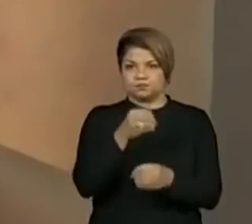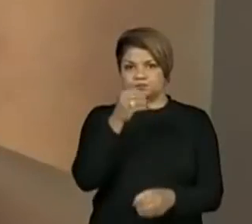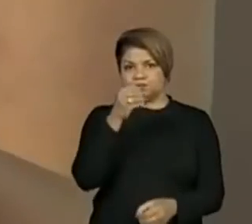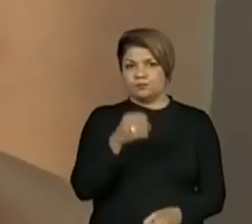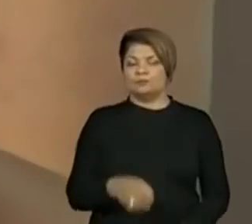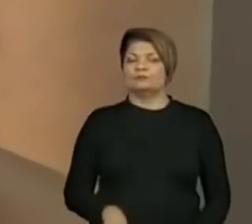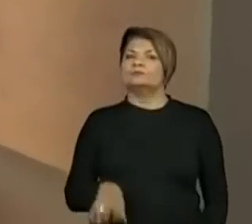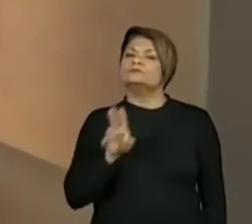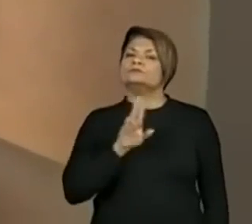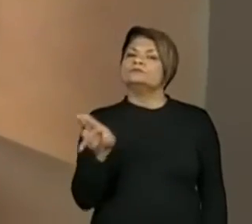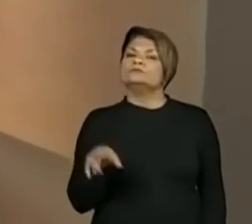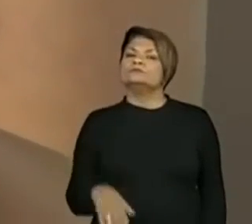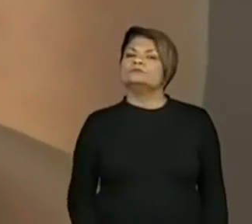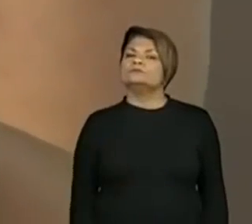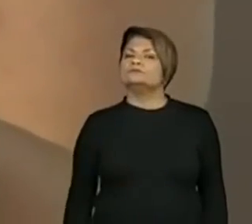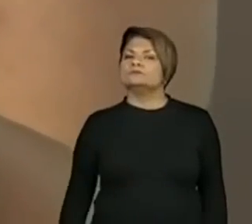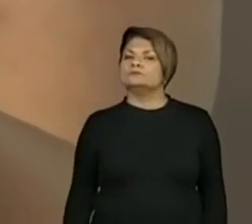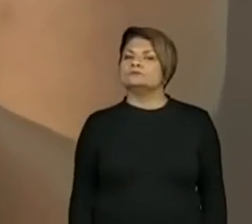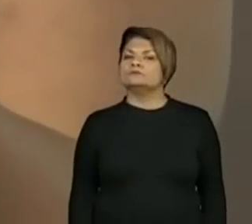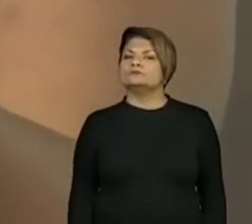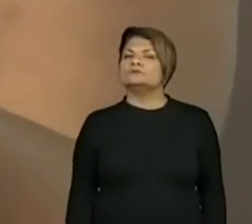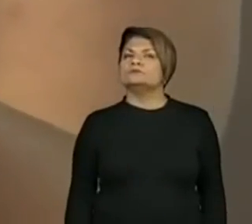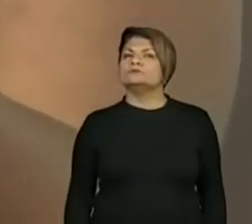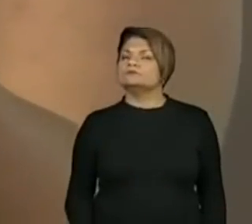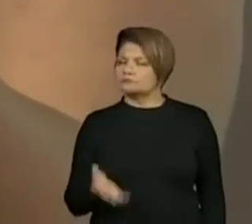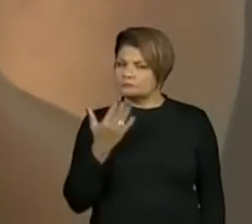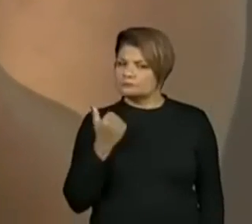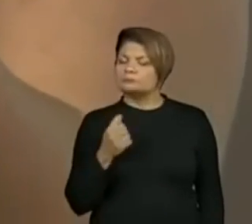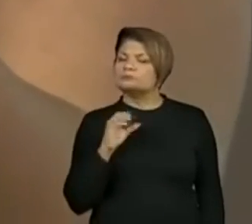Como chama esse, pessoal? Fala aí para sua pro.